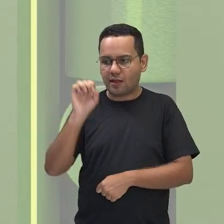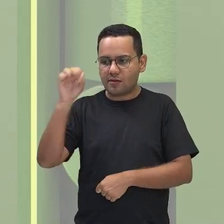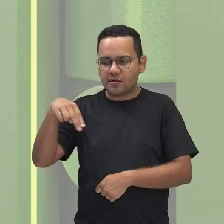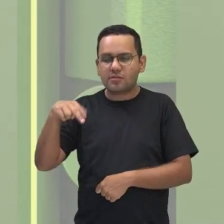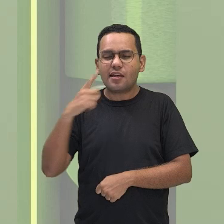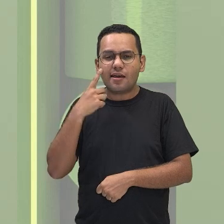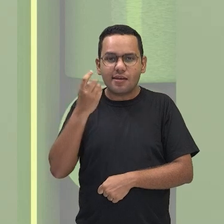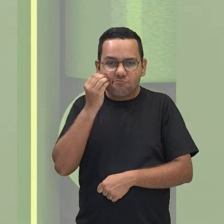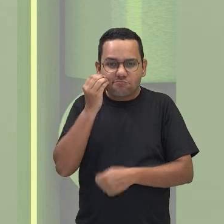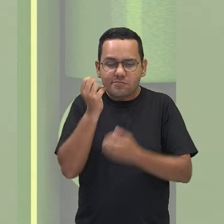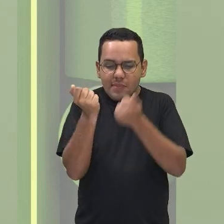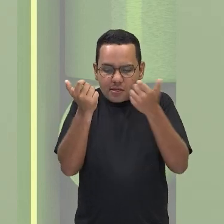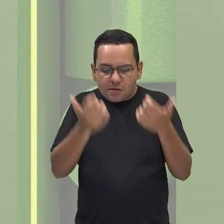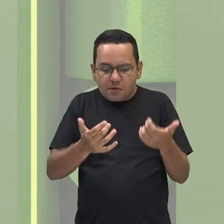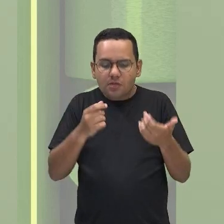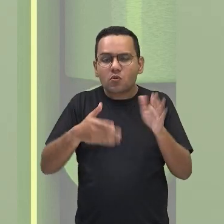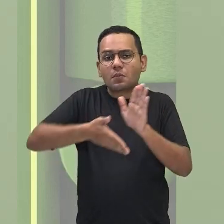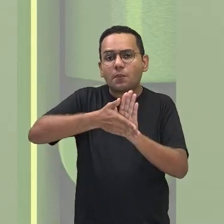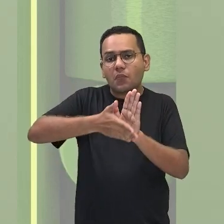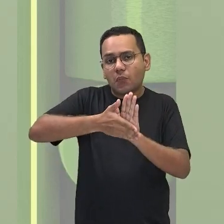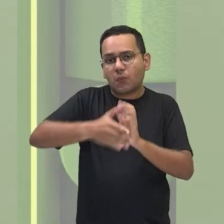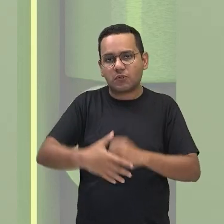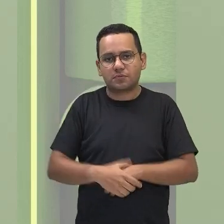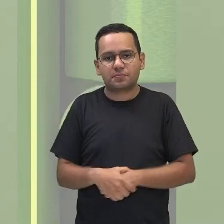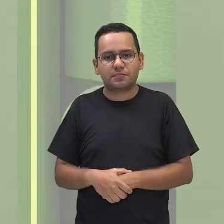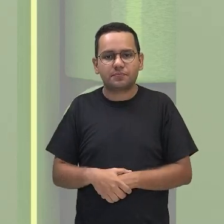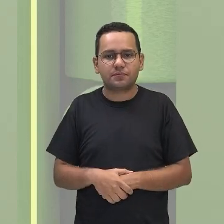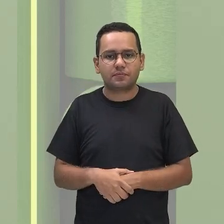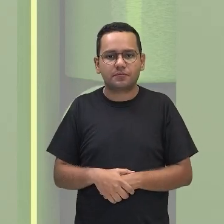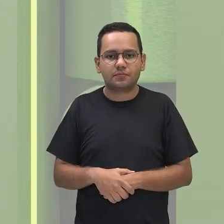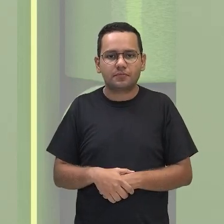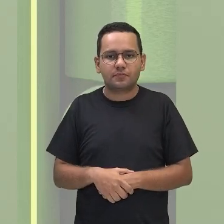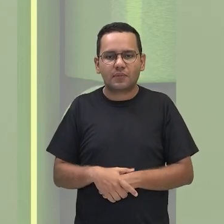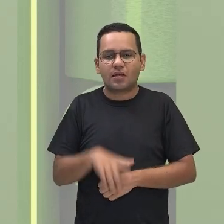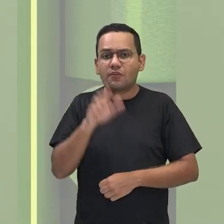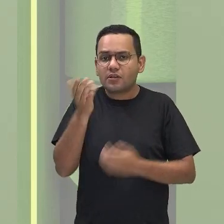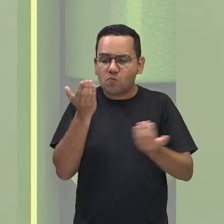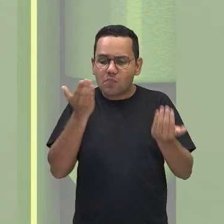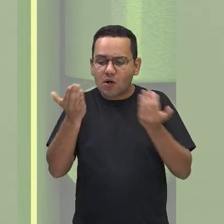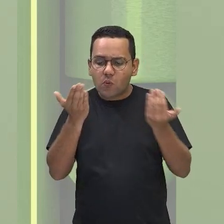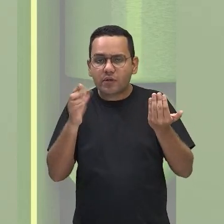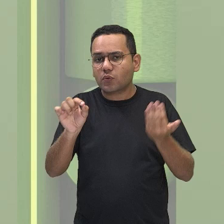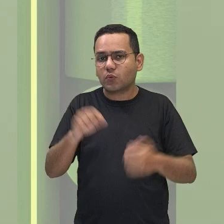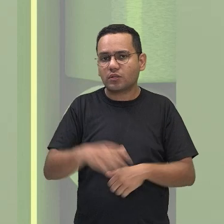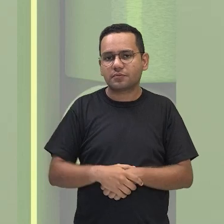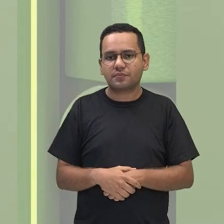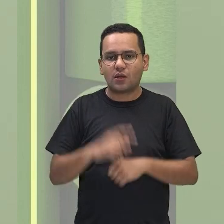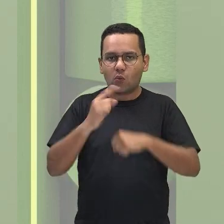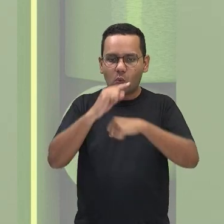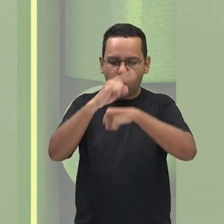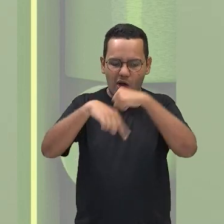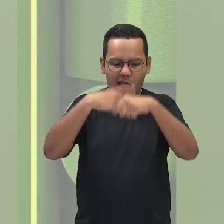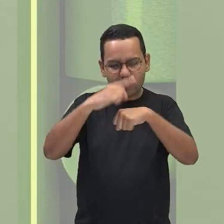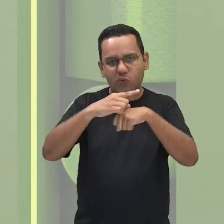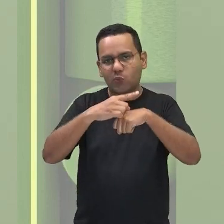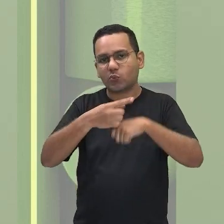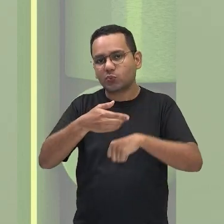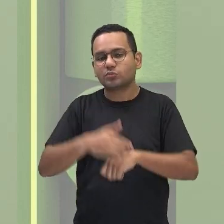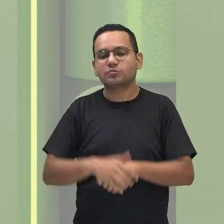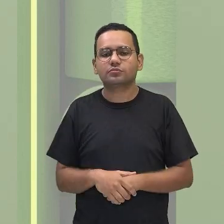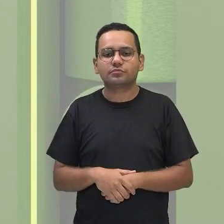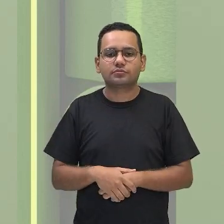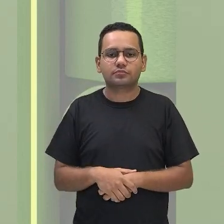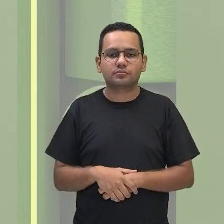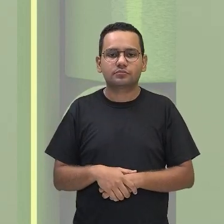ele propôs esse modelo. Ele identificou o nosso átomo. Então, a